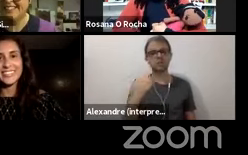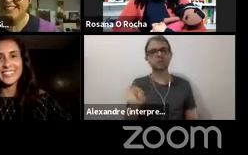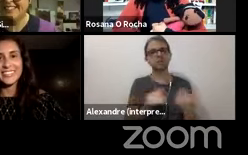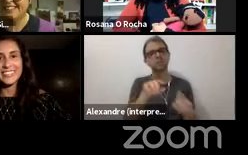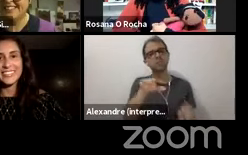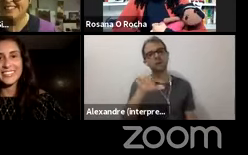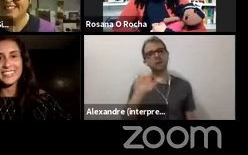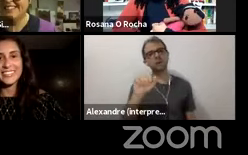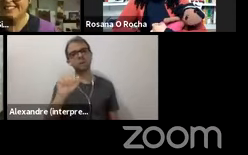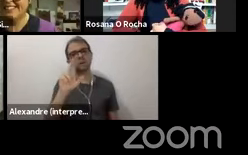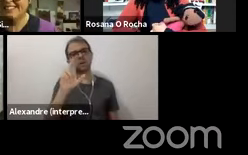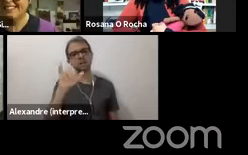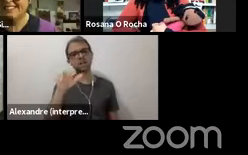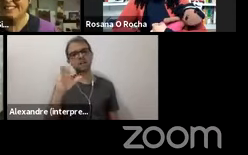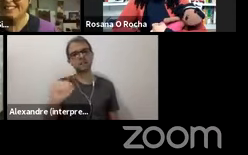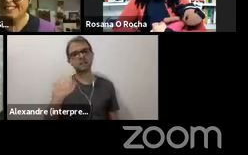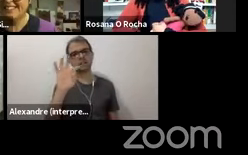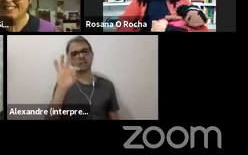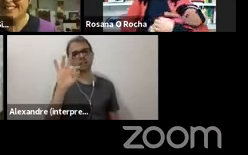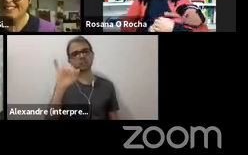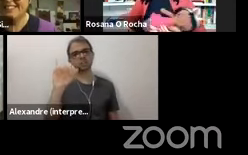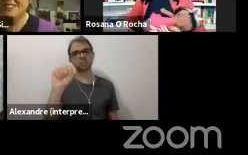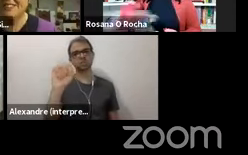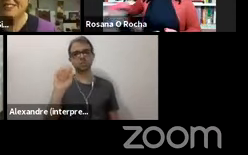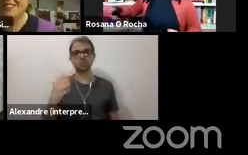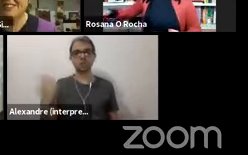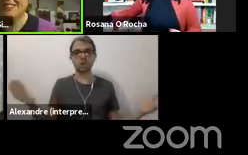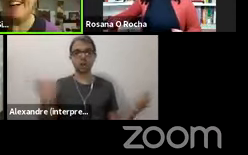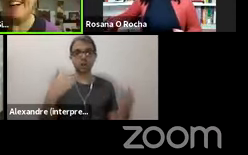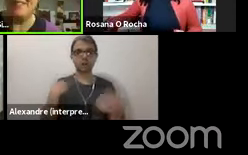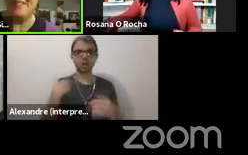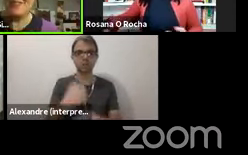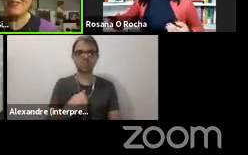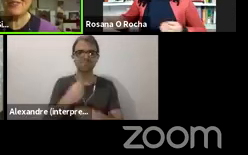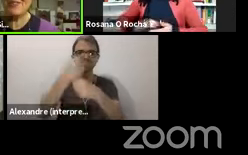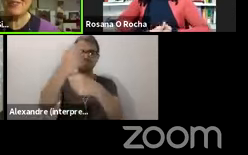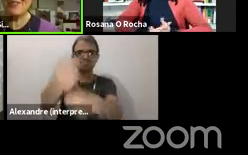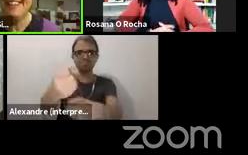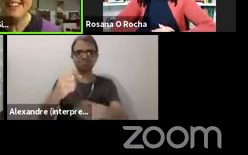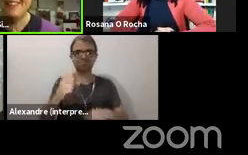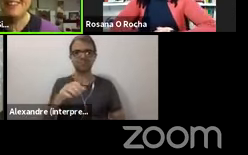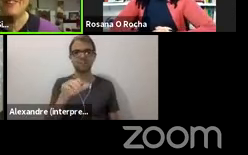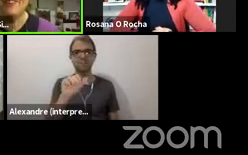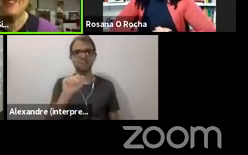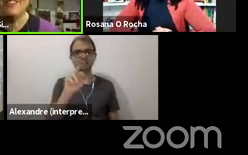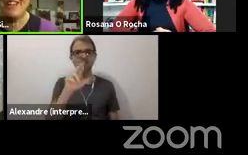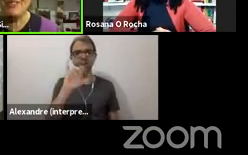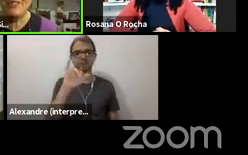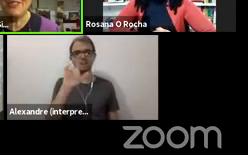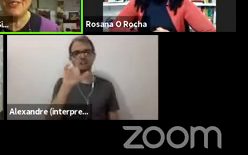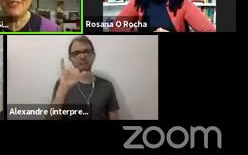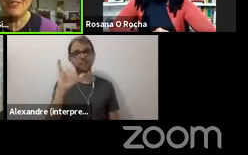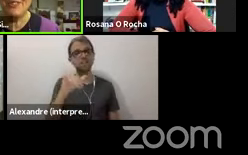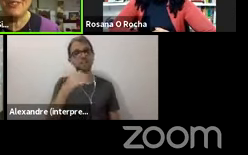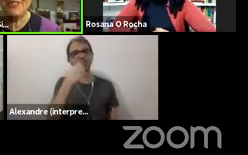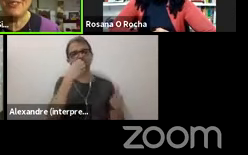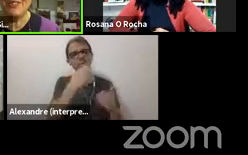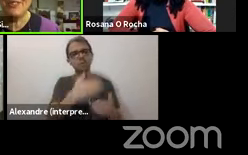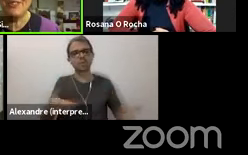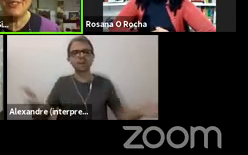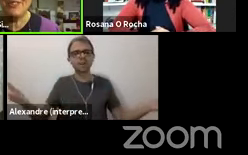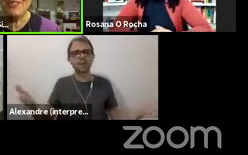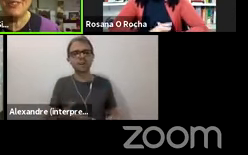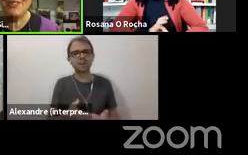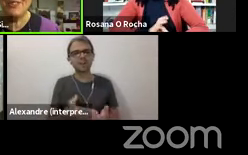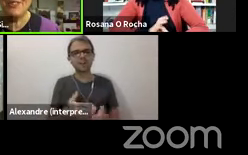passar para Marli. Marli, é com você. Olá, pessoal! Que bom estarmos juntos nessa